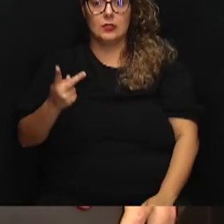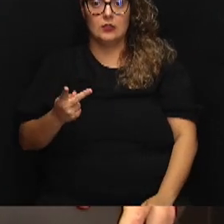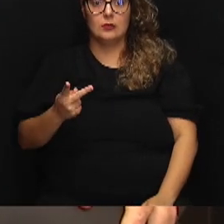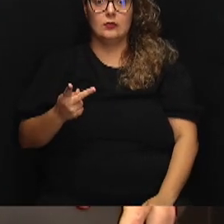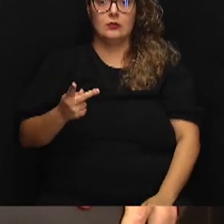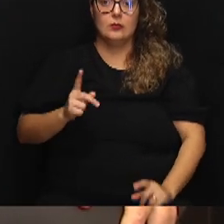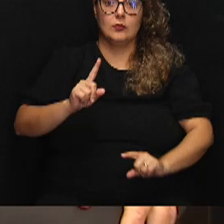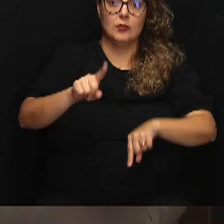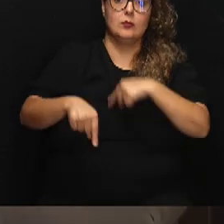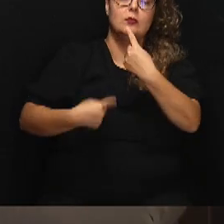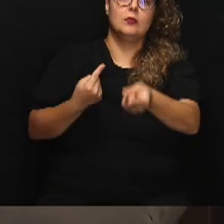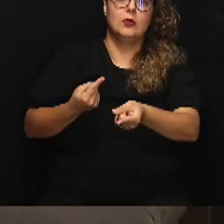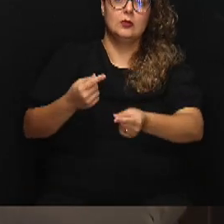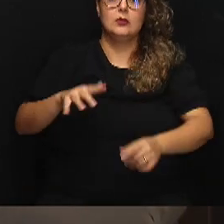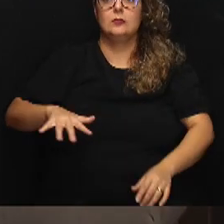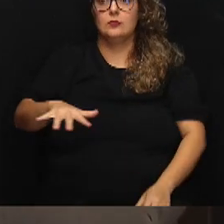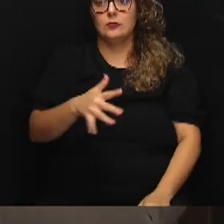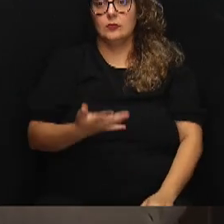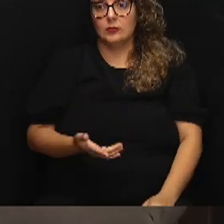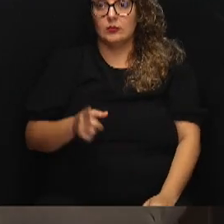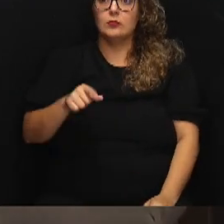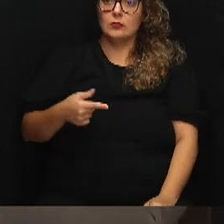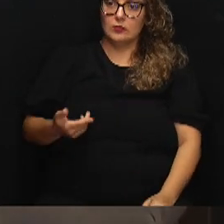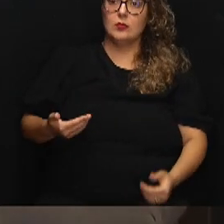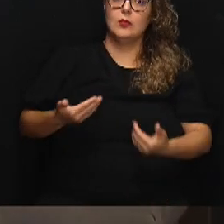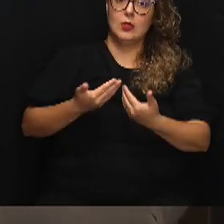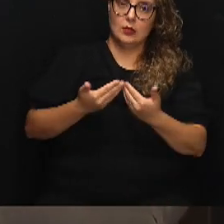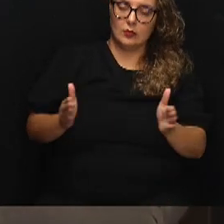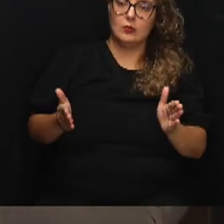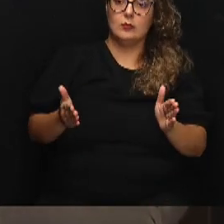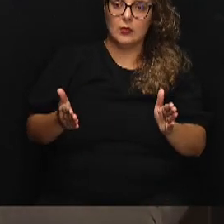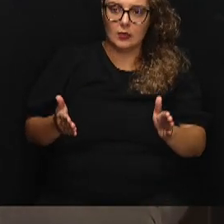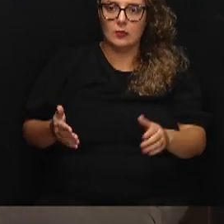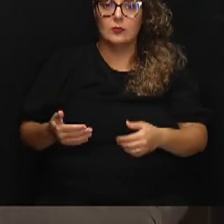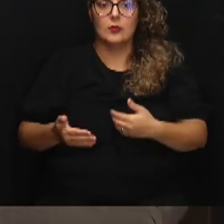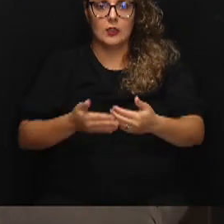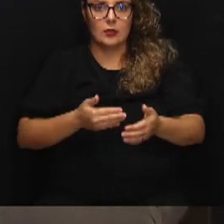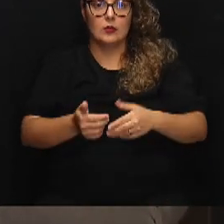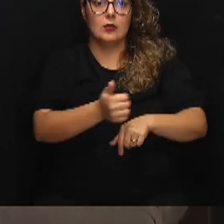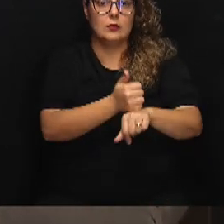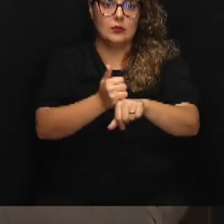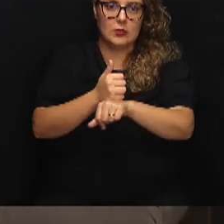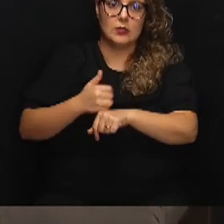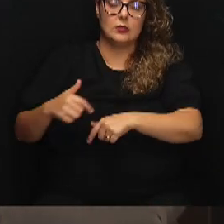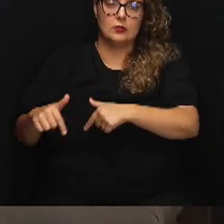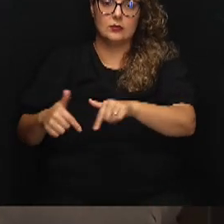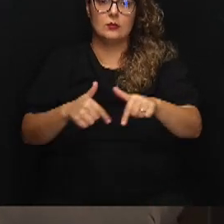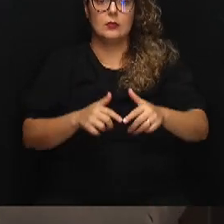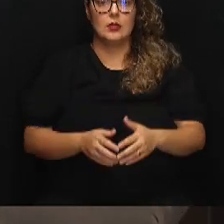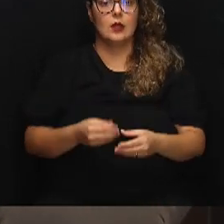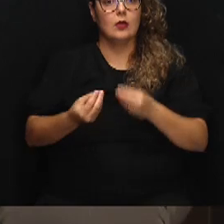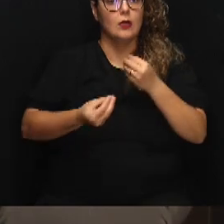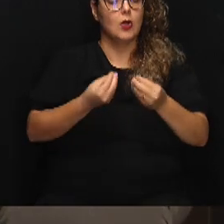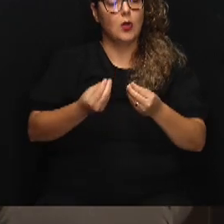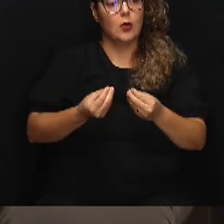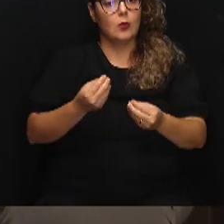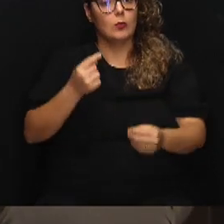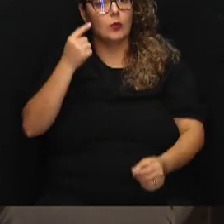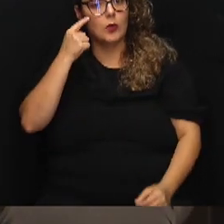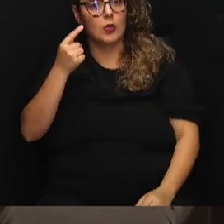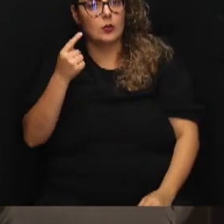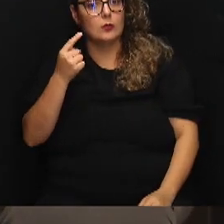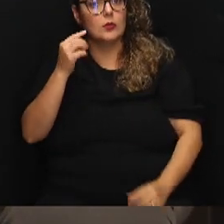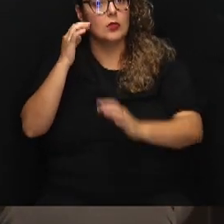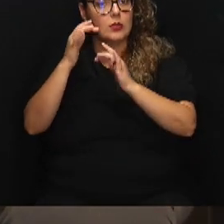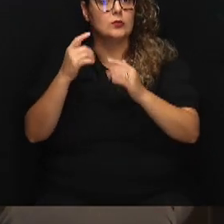para outra área, se for o caso. Então é uma boa porta de entrada para qualquer profissional de mercado. Como que a gente pode considerar o mercado nos dias de